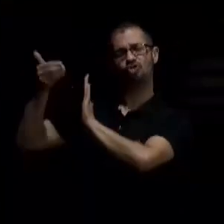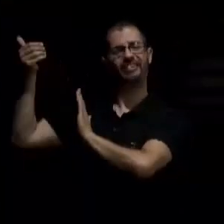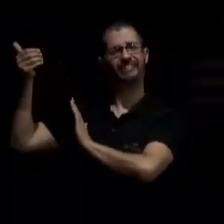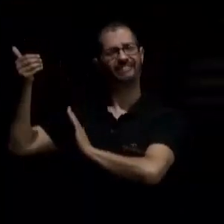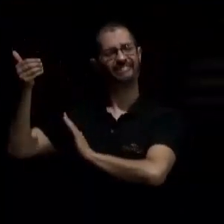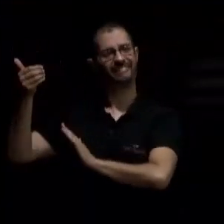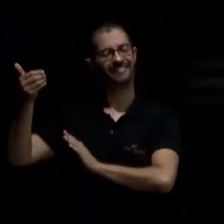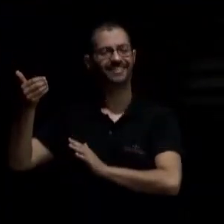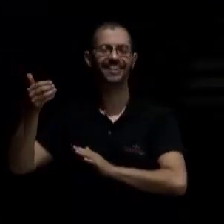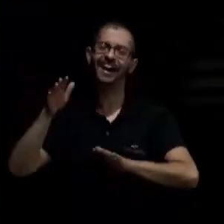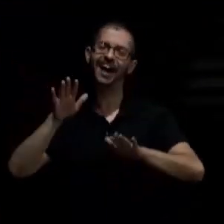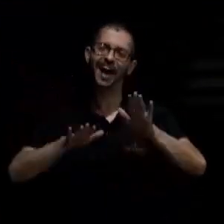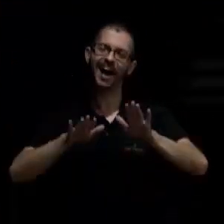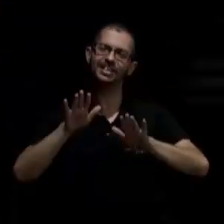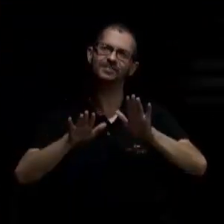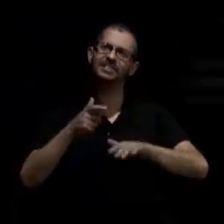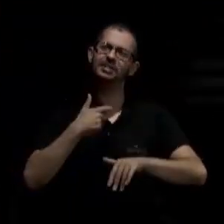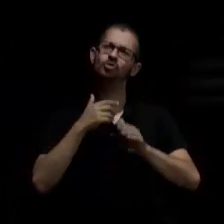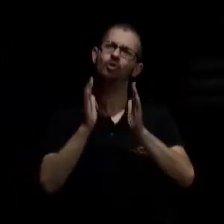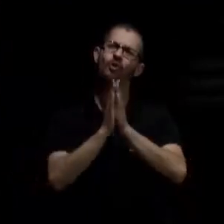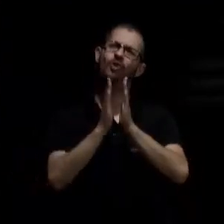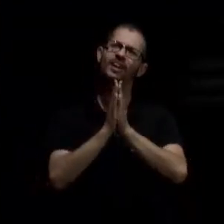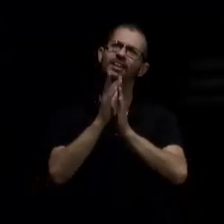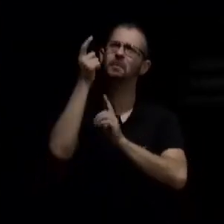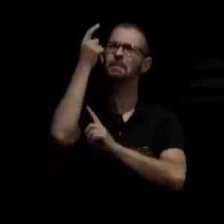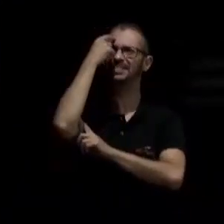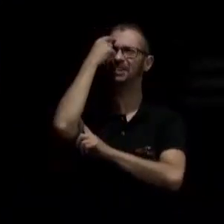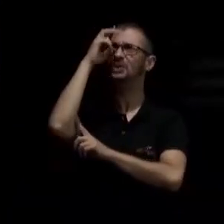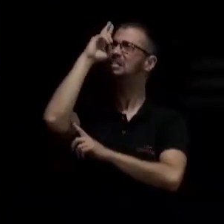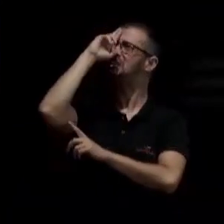De vez em quando eu me pego orando, dizendo: Senhor, vem logo.